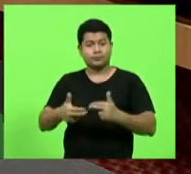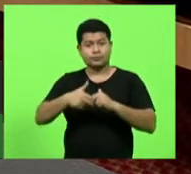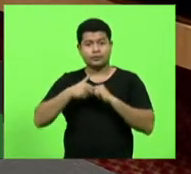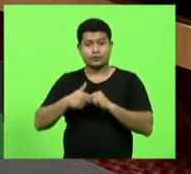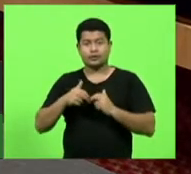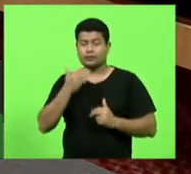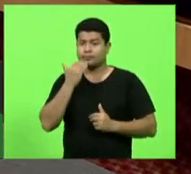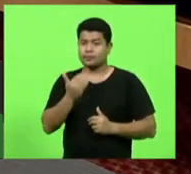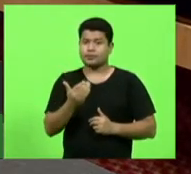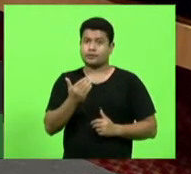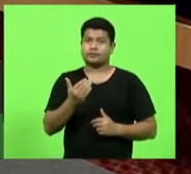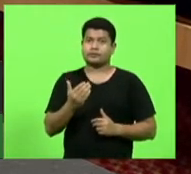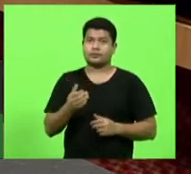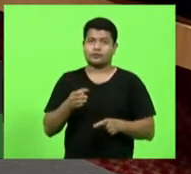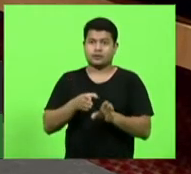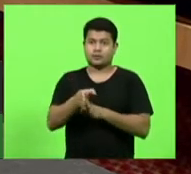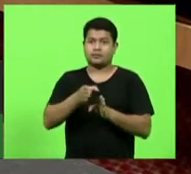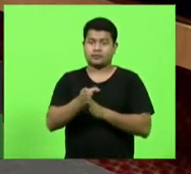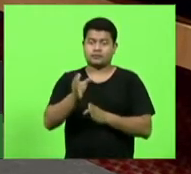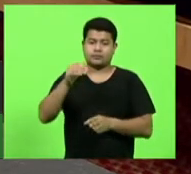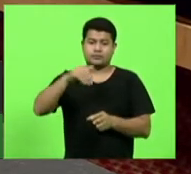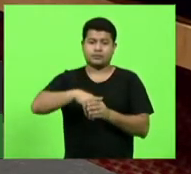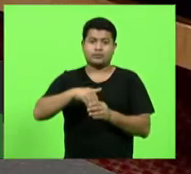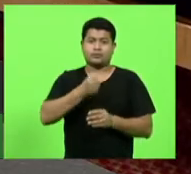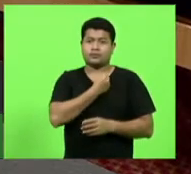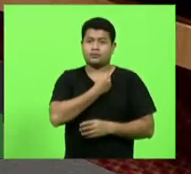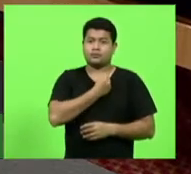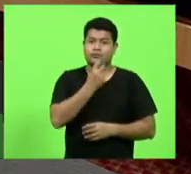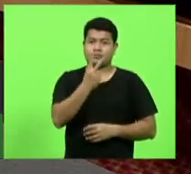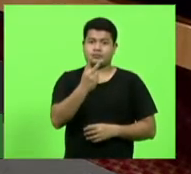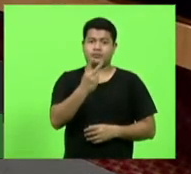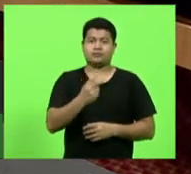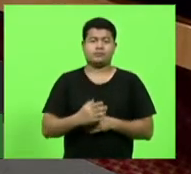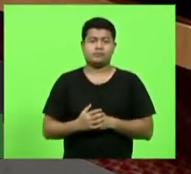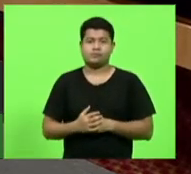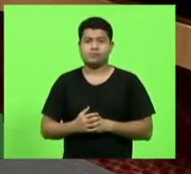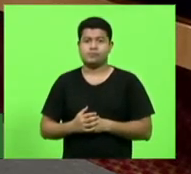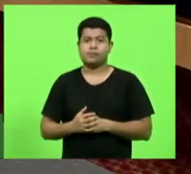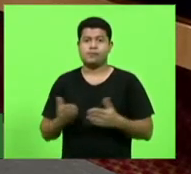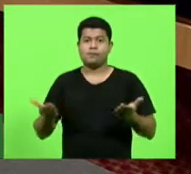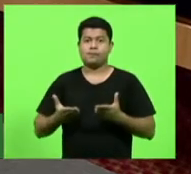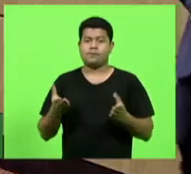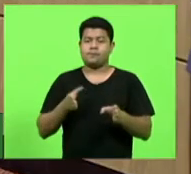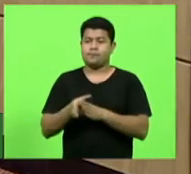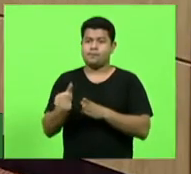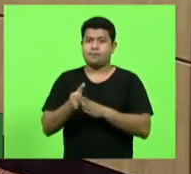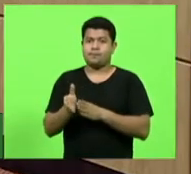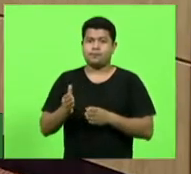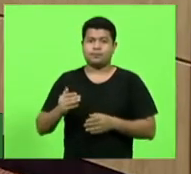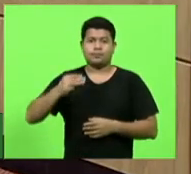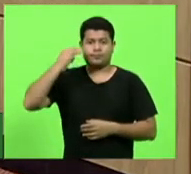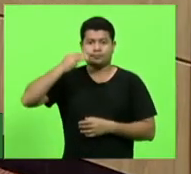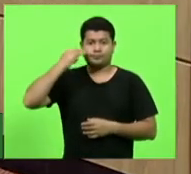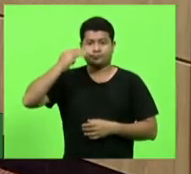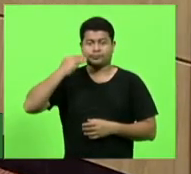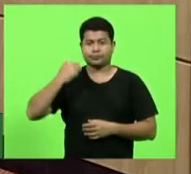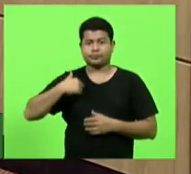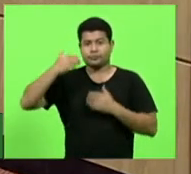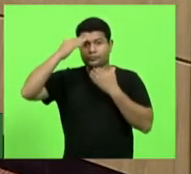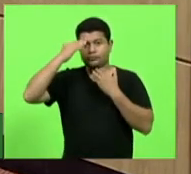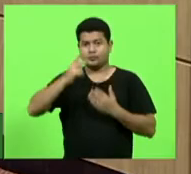peço encaminho para voto 2, presidente. Para encaminhamento de voto, deputado Márcio Machado. Obrigado,